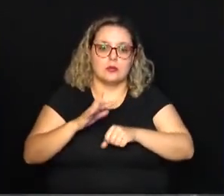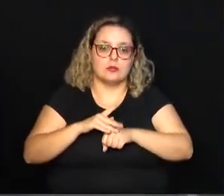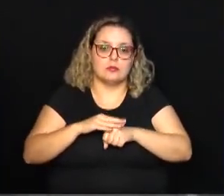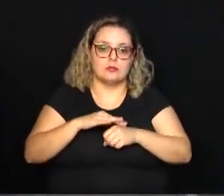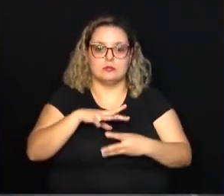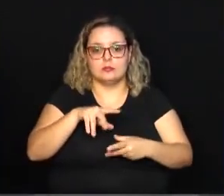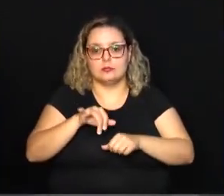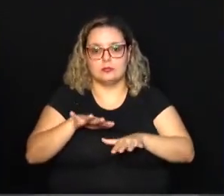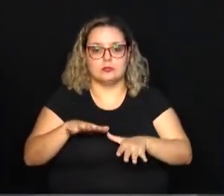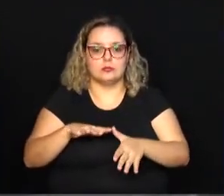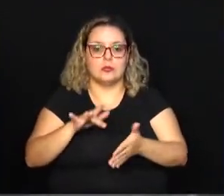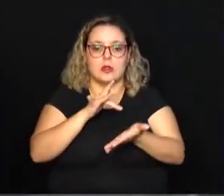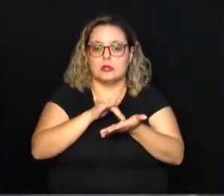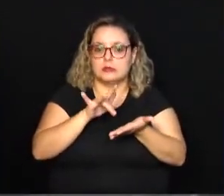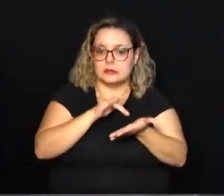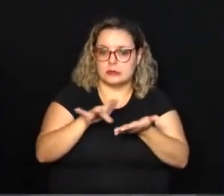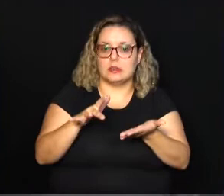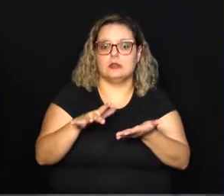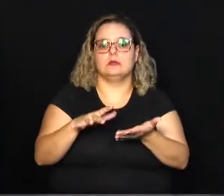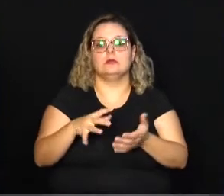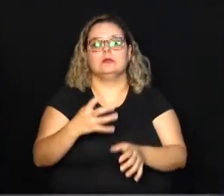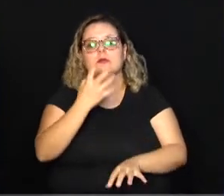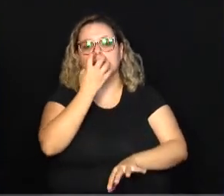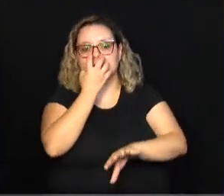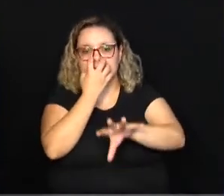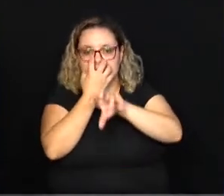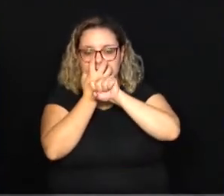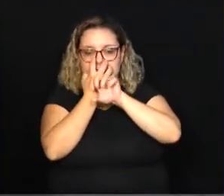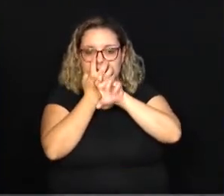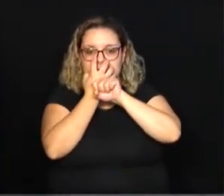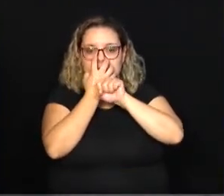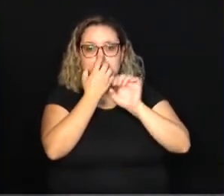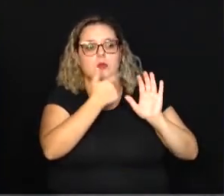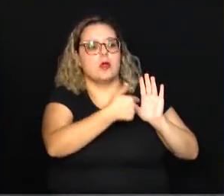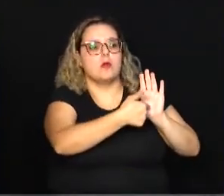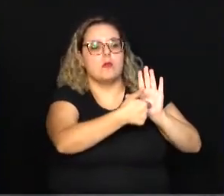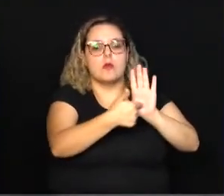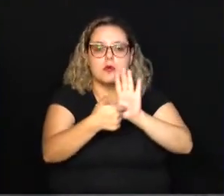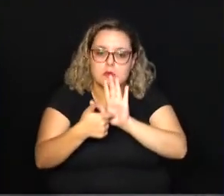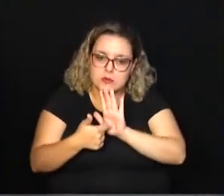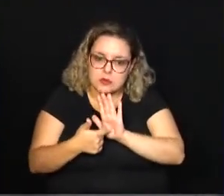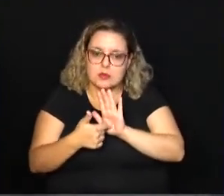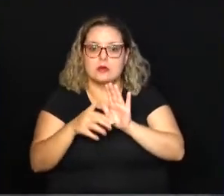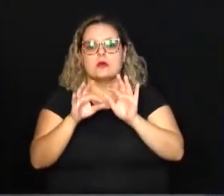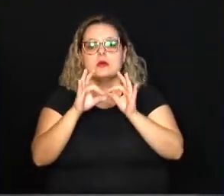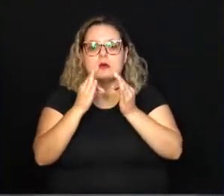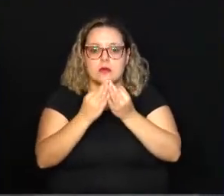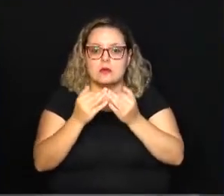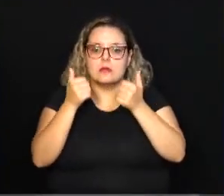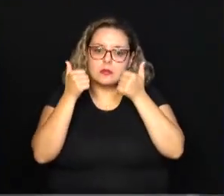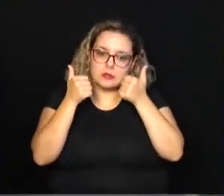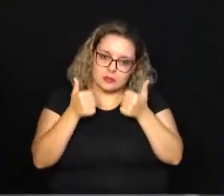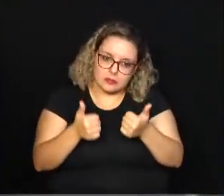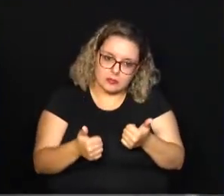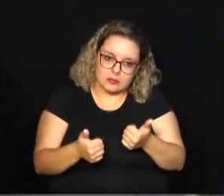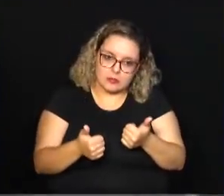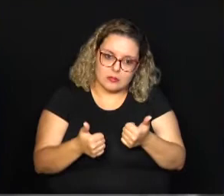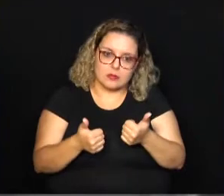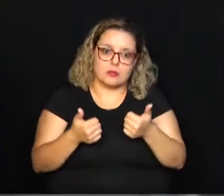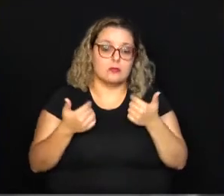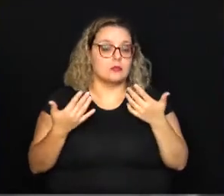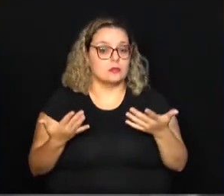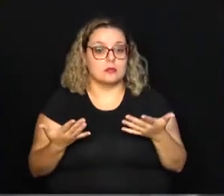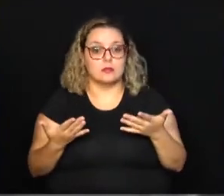um tablet, mesmo a pessoa entubada, a gente mostrava o paciente para a família ver que ele estava lá, as condições. Isso